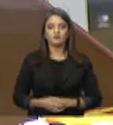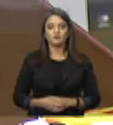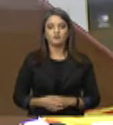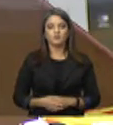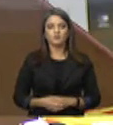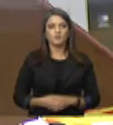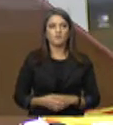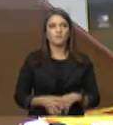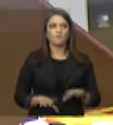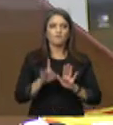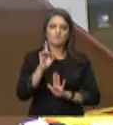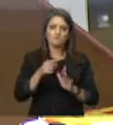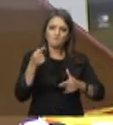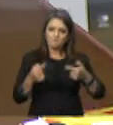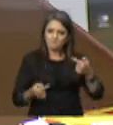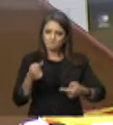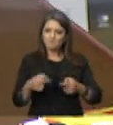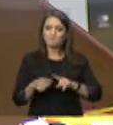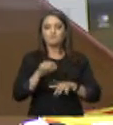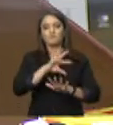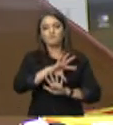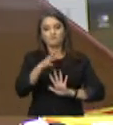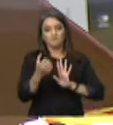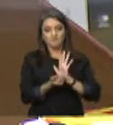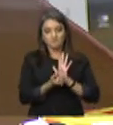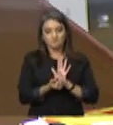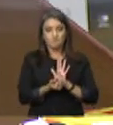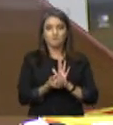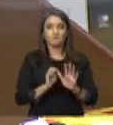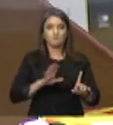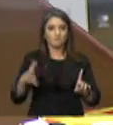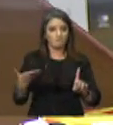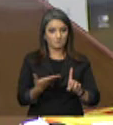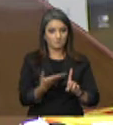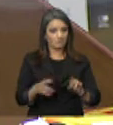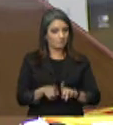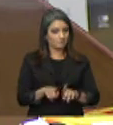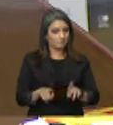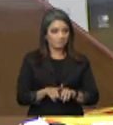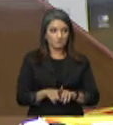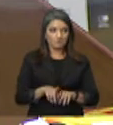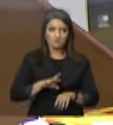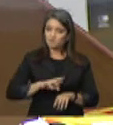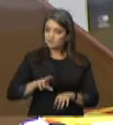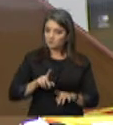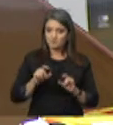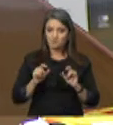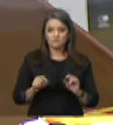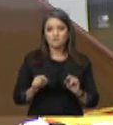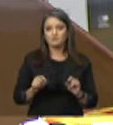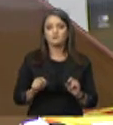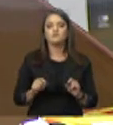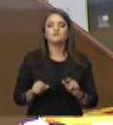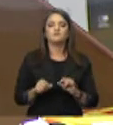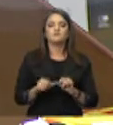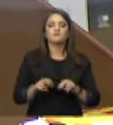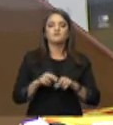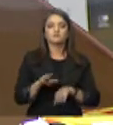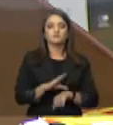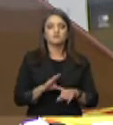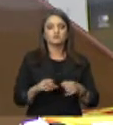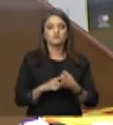é o patrimônio em geral do réu também são não são exatamente suscetíveis de uma aquisição no sentido empregado pela